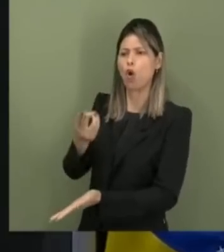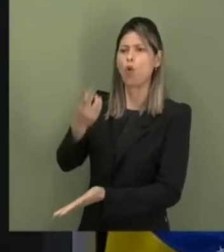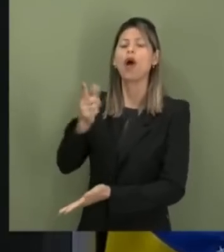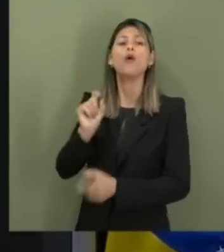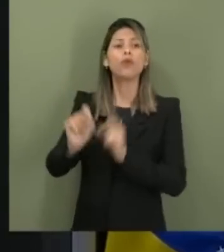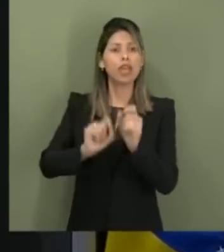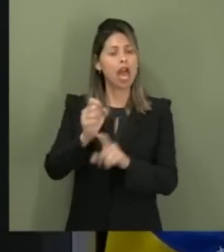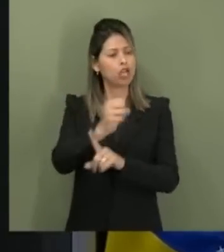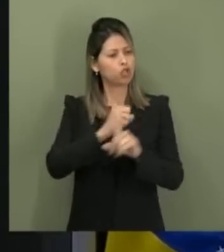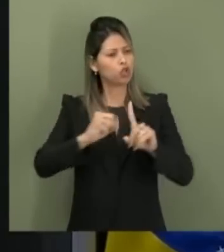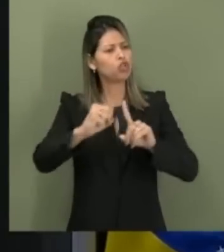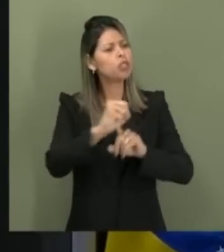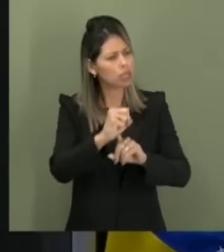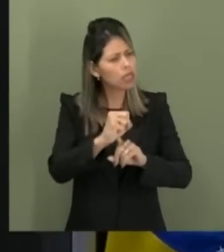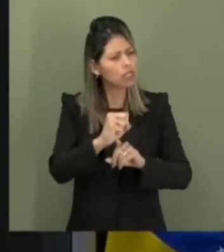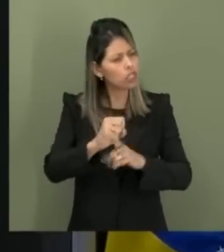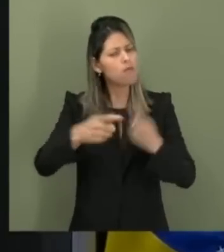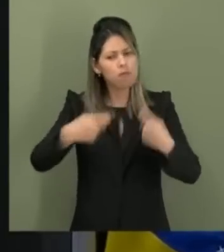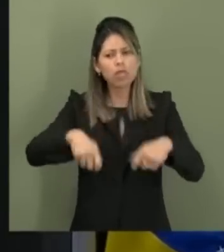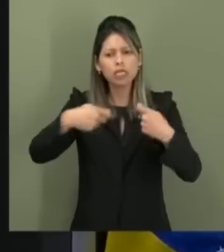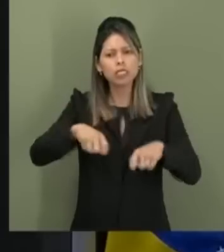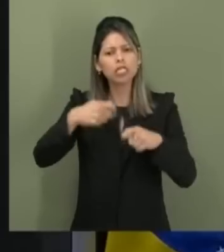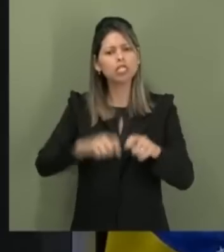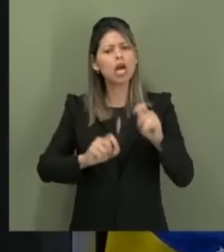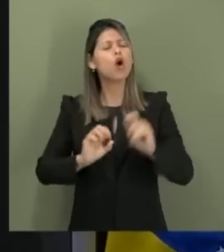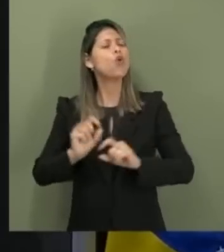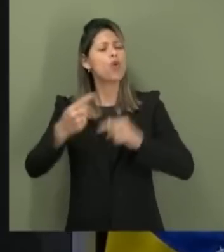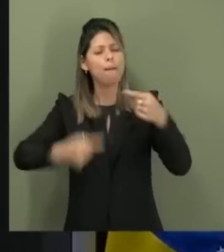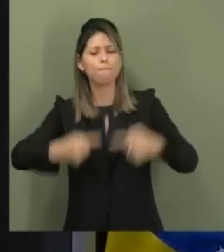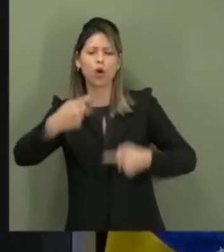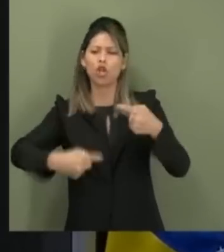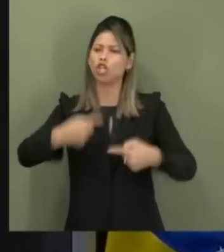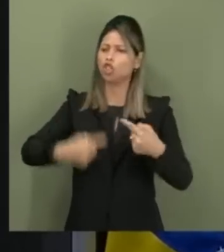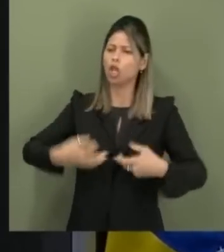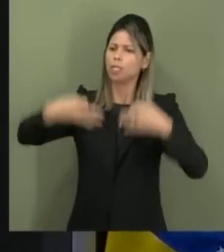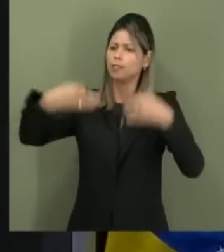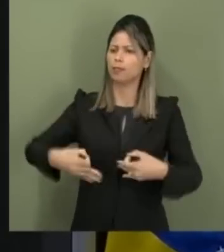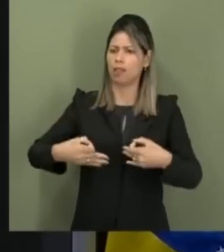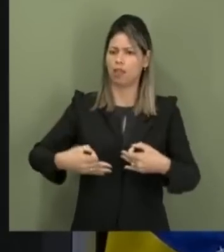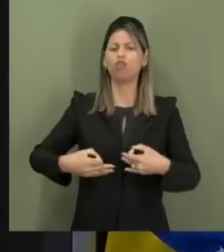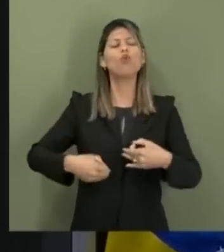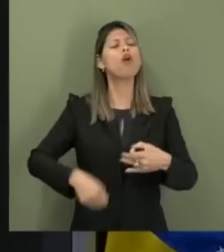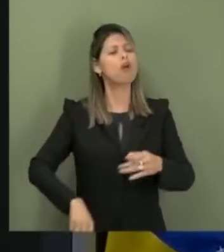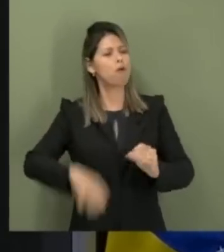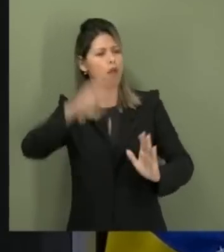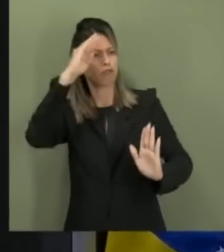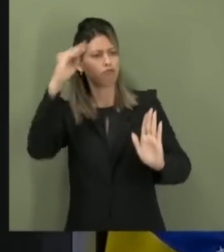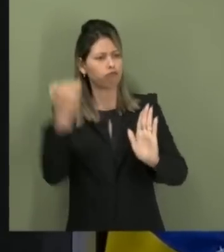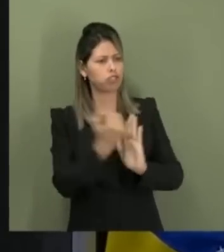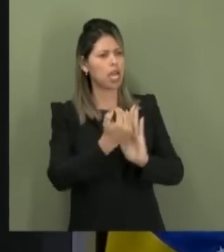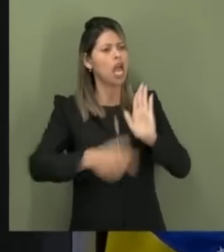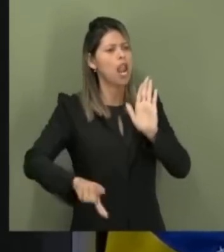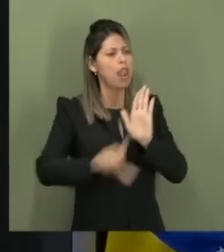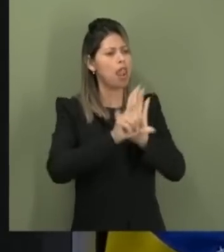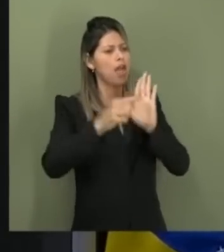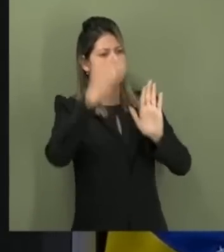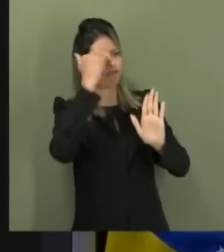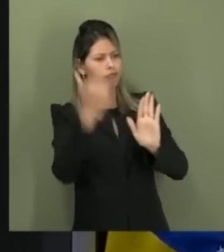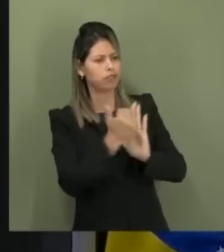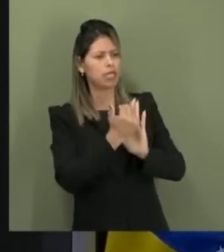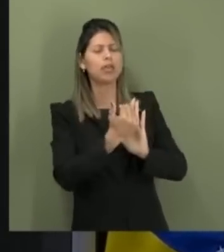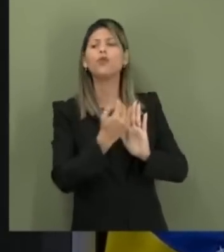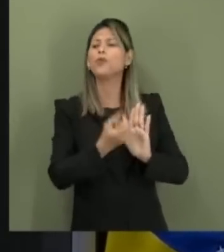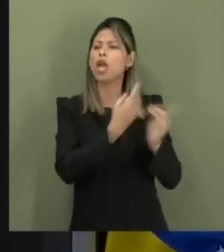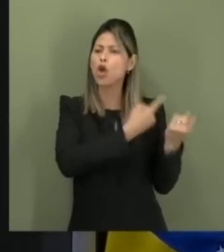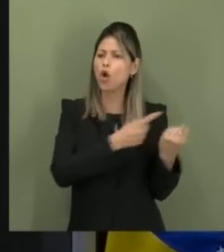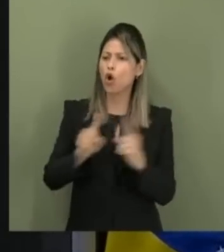que ser feito com políticas rigorosas, inteligentes, com base na lei, contra a criminalidade organizada.